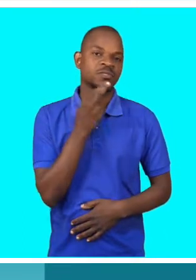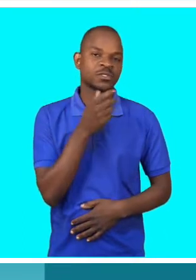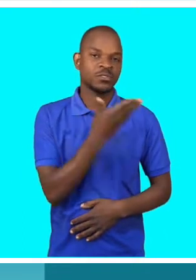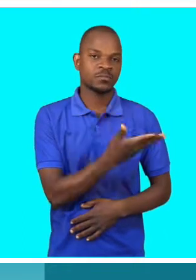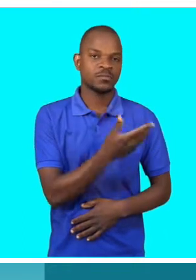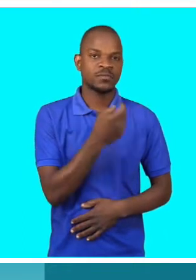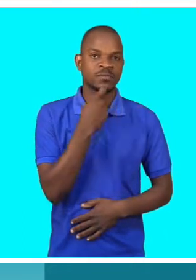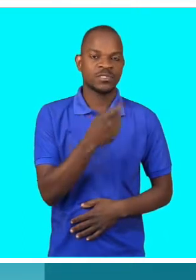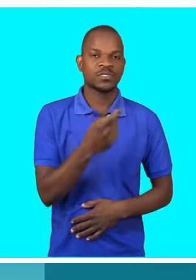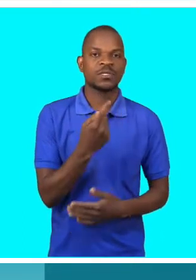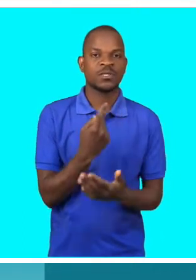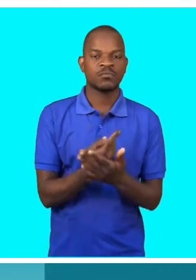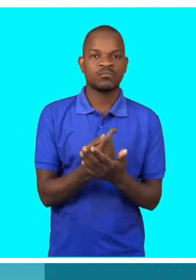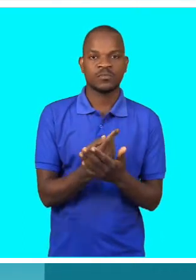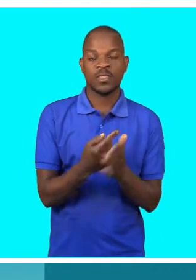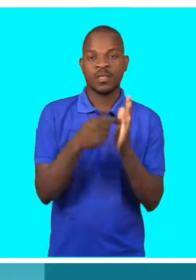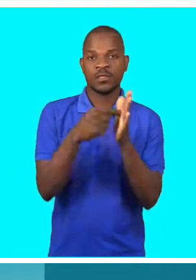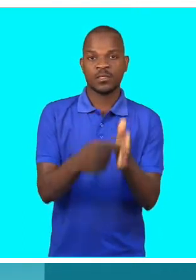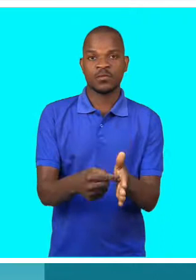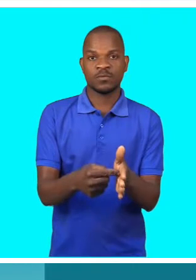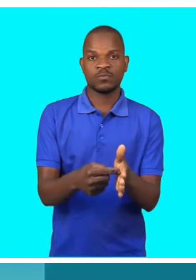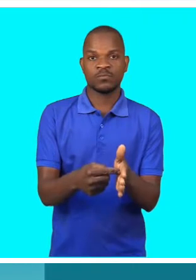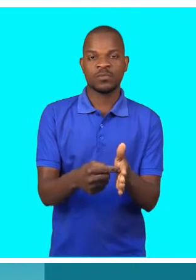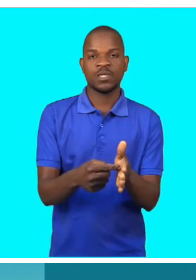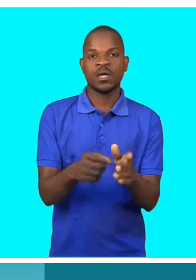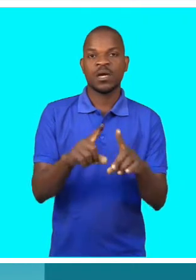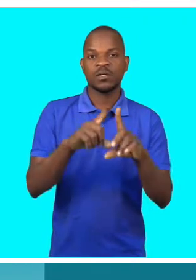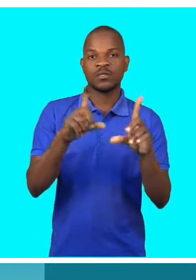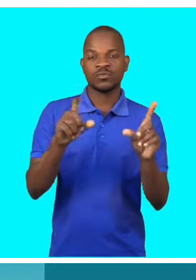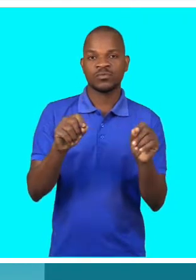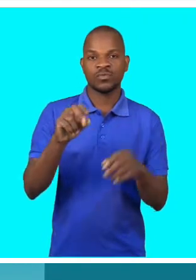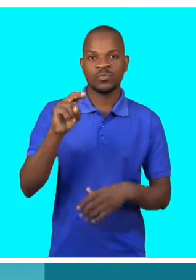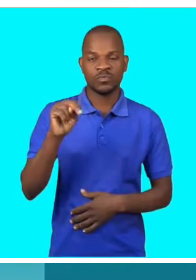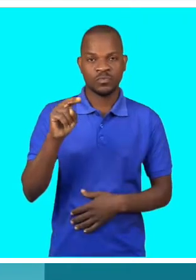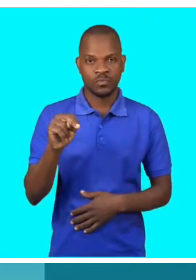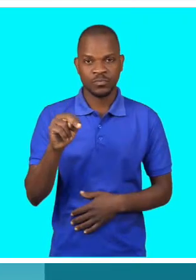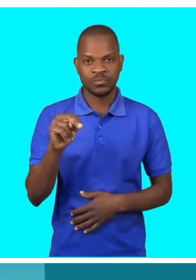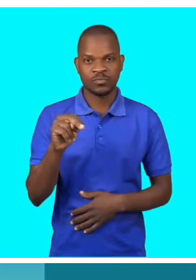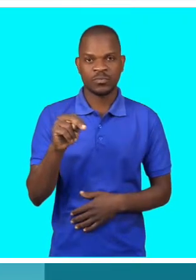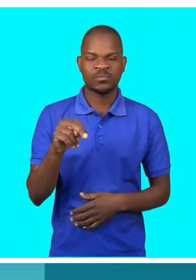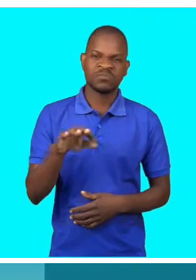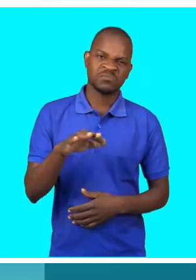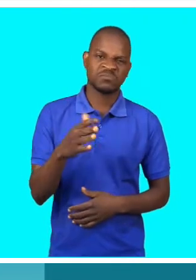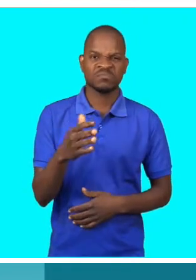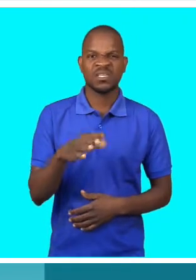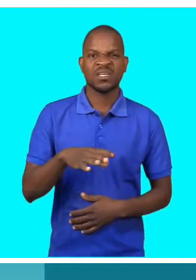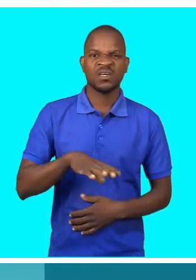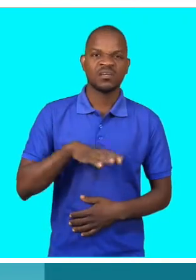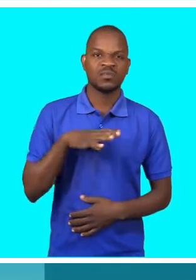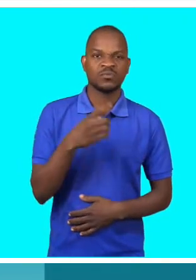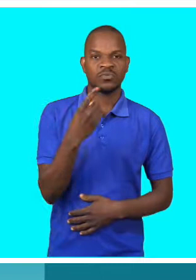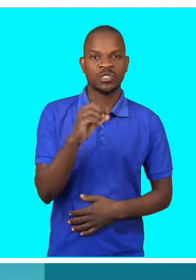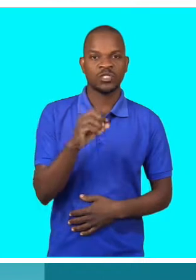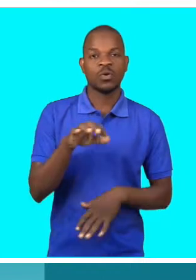Por exemplo, quando é de período, de período, aquilo aí uns 10 anos, uns 14, quando já faz participação daquela